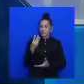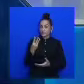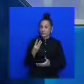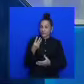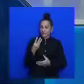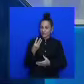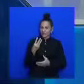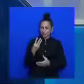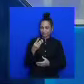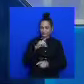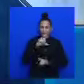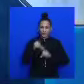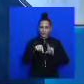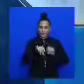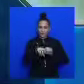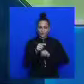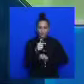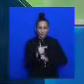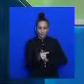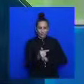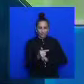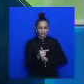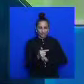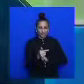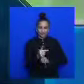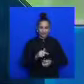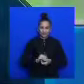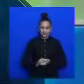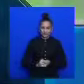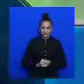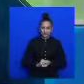globo, o globo do Super 7.